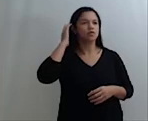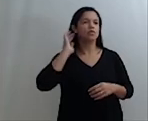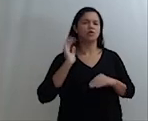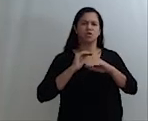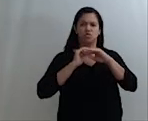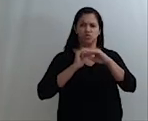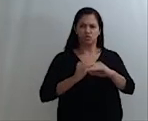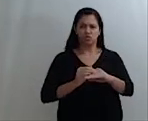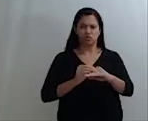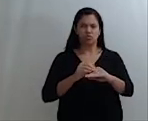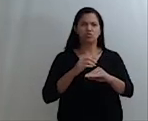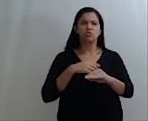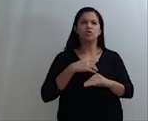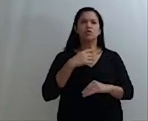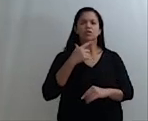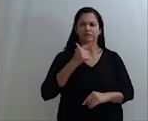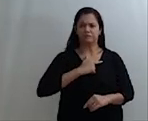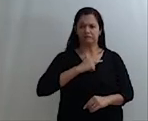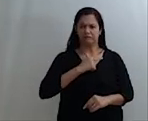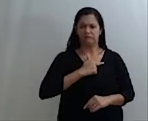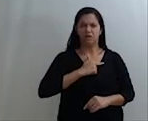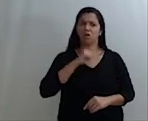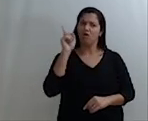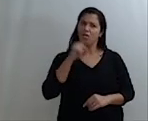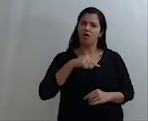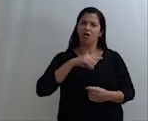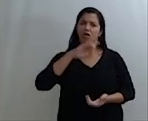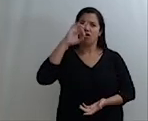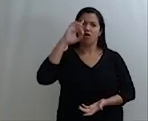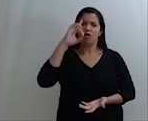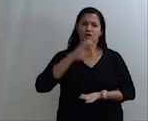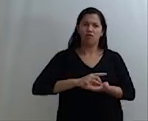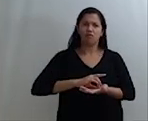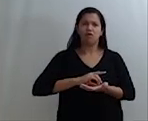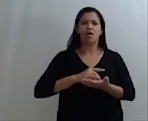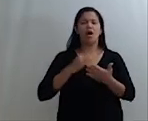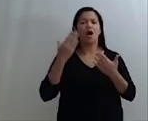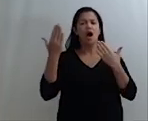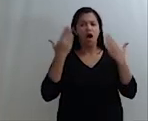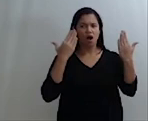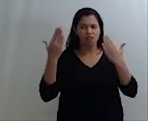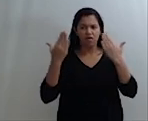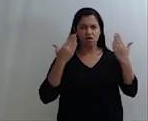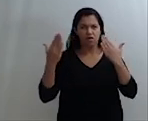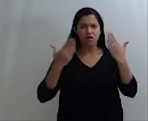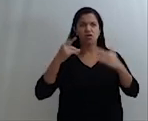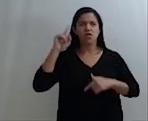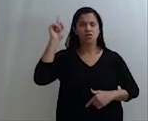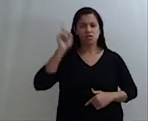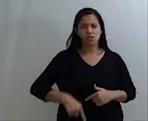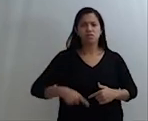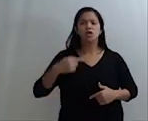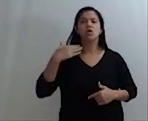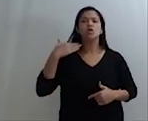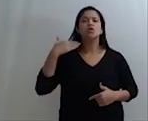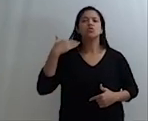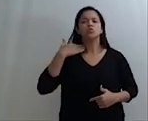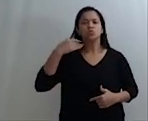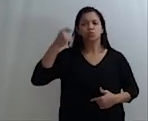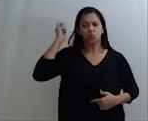fatos a avaliação do juíz de primeiro grau é compatível com a gravidade do caso